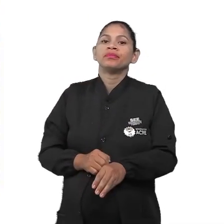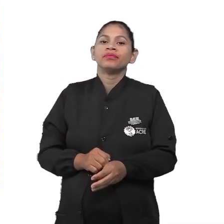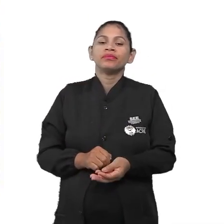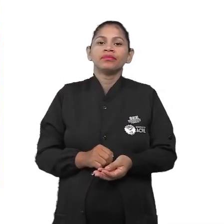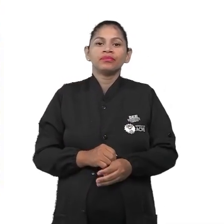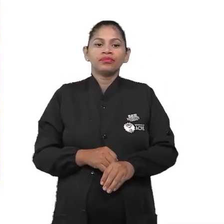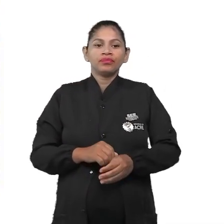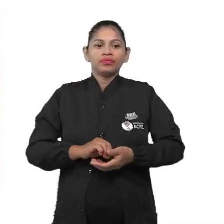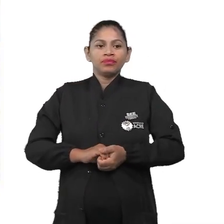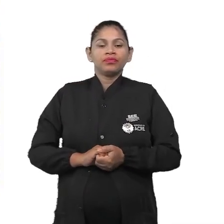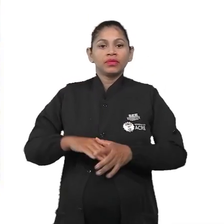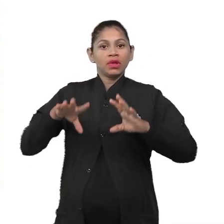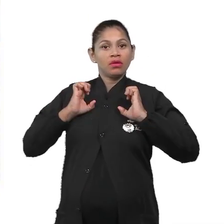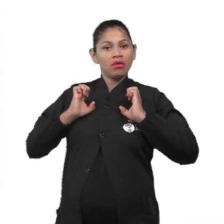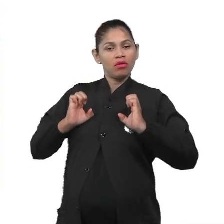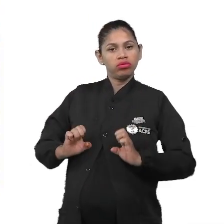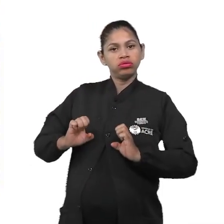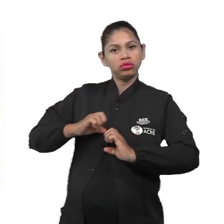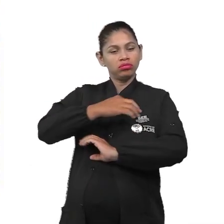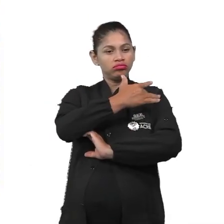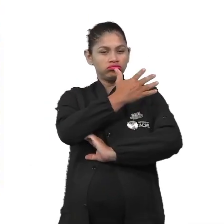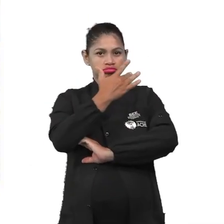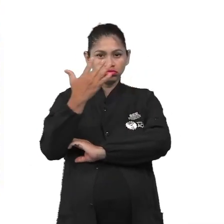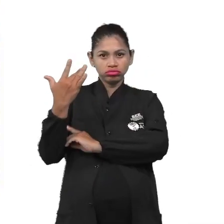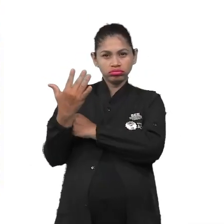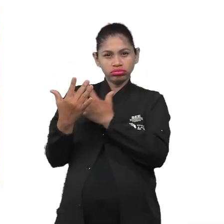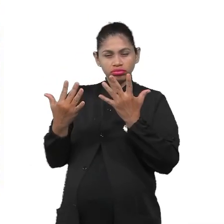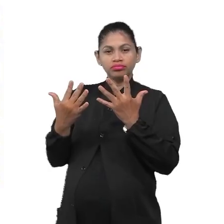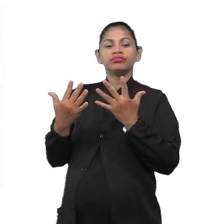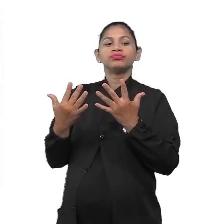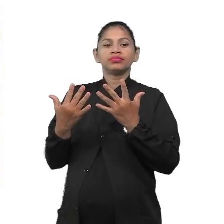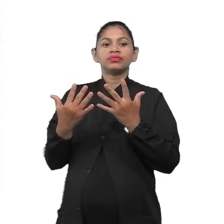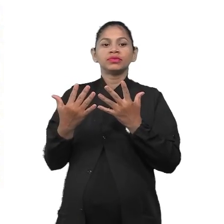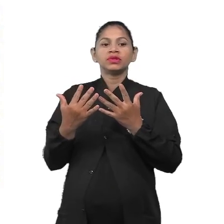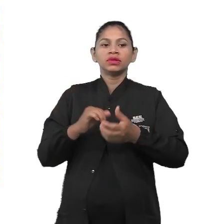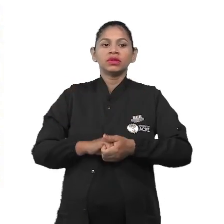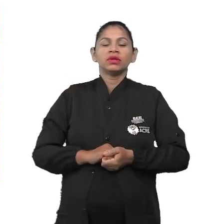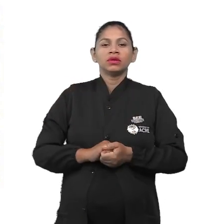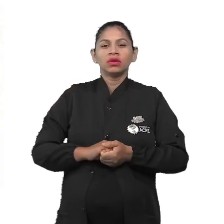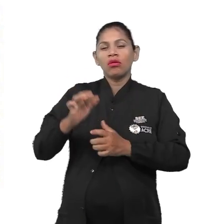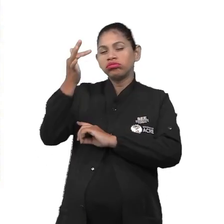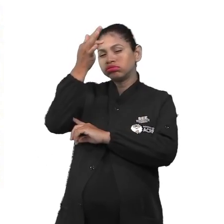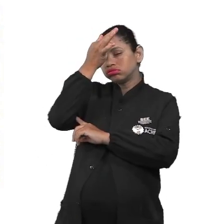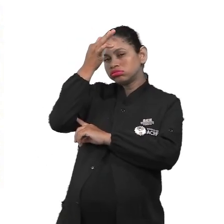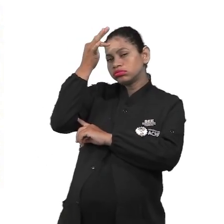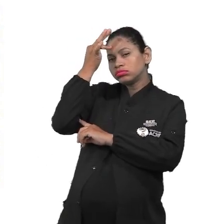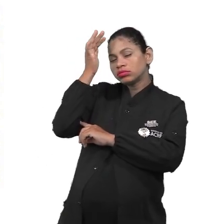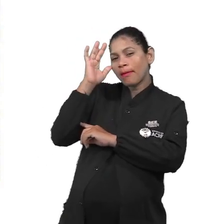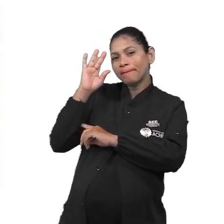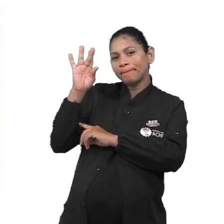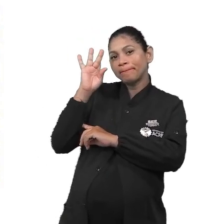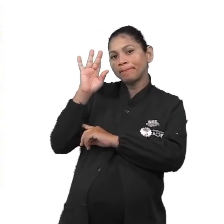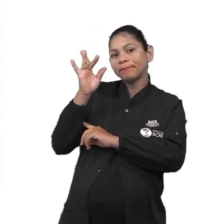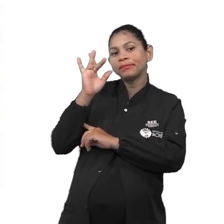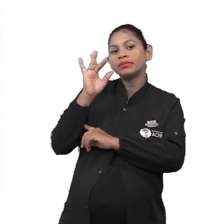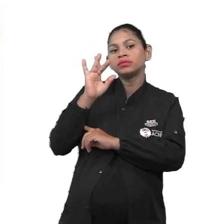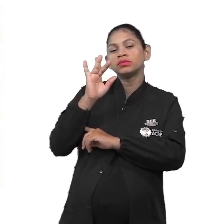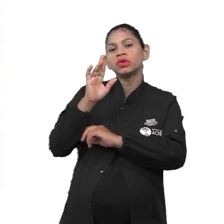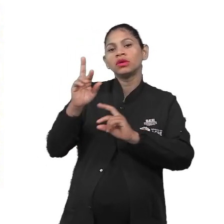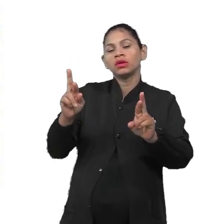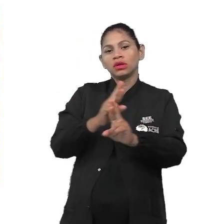A ética ambiental é uma abordagem filosófica que visa promover uma